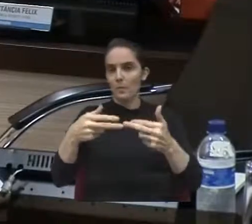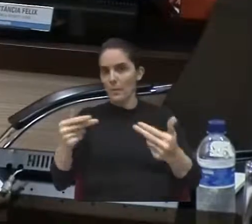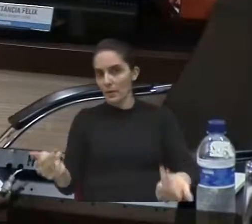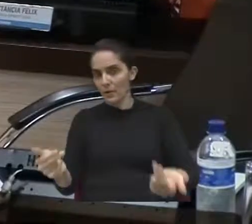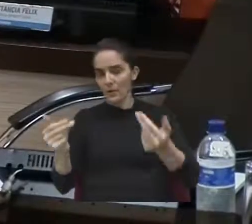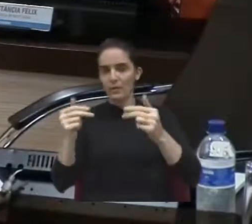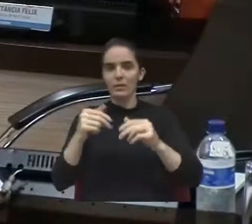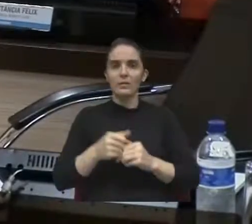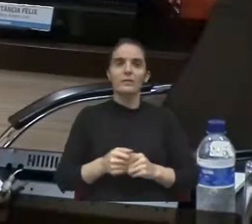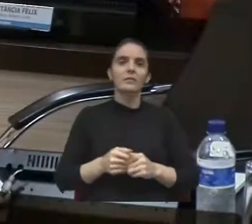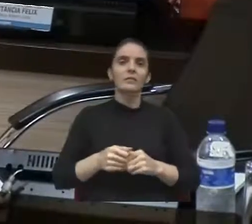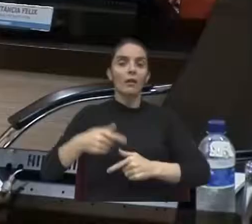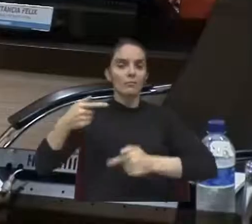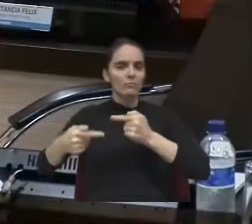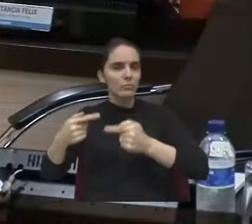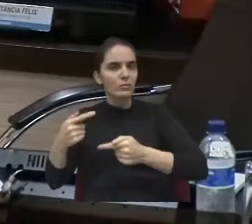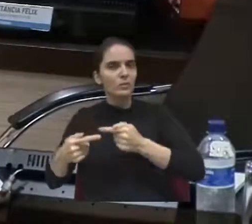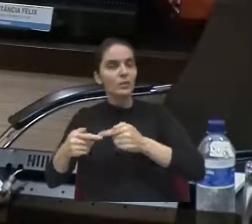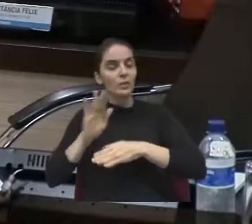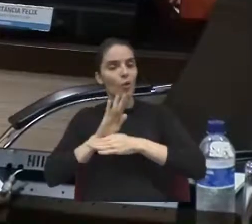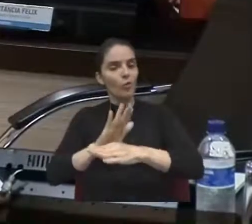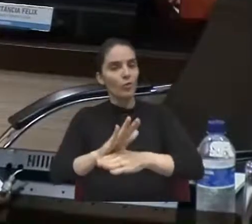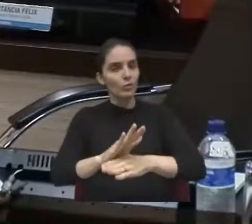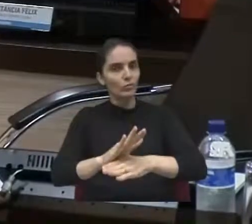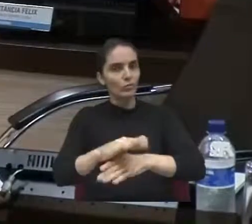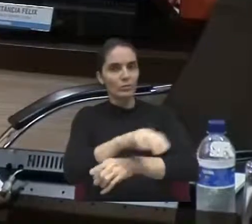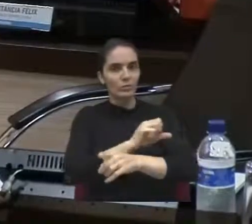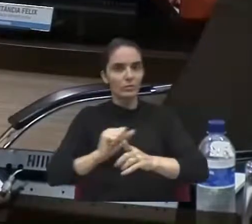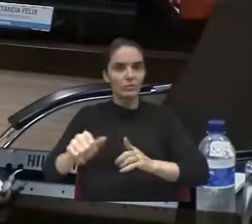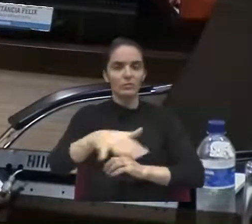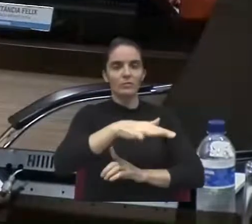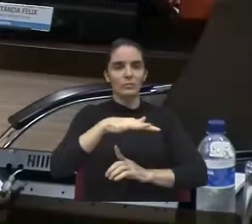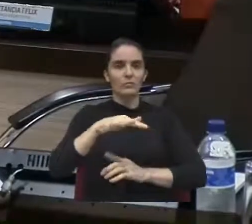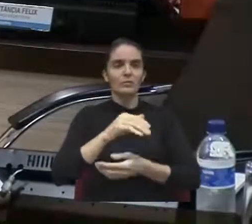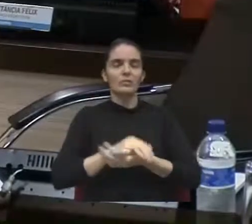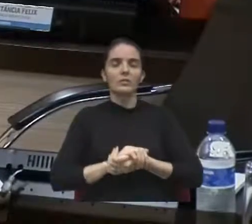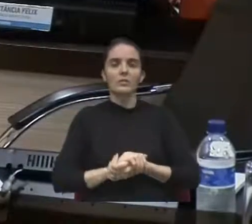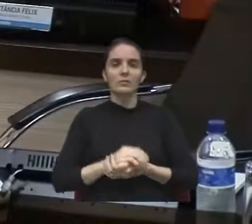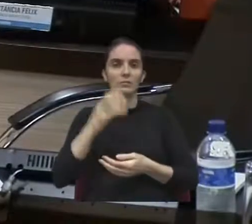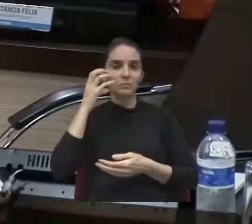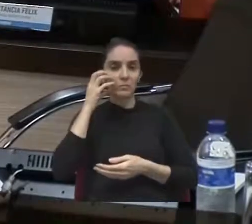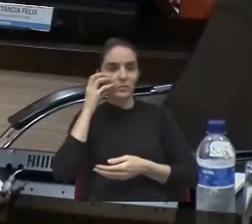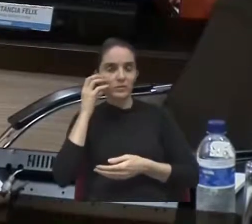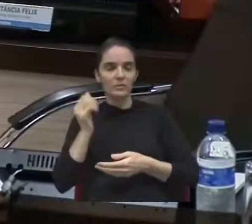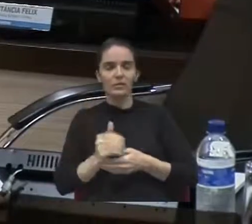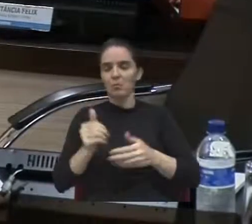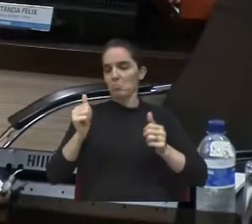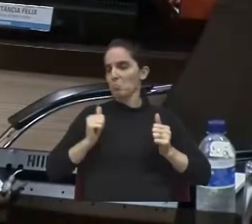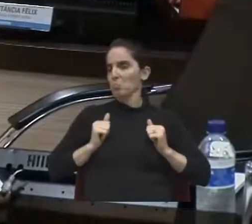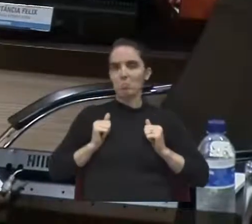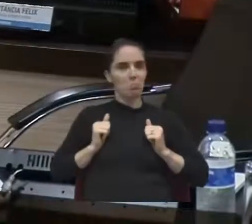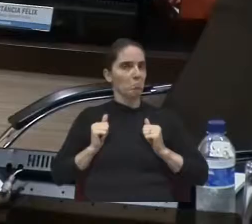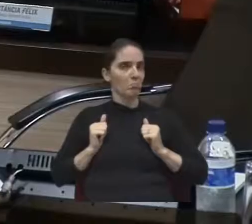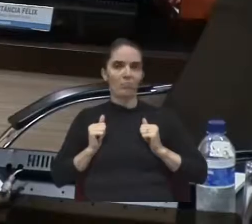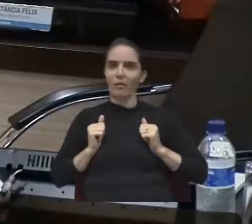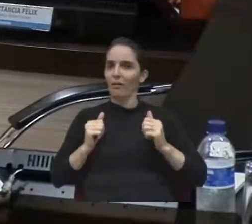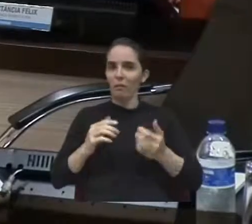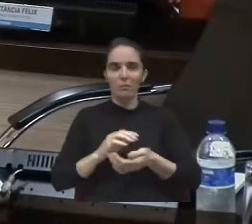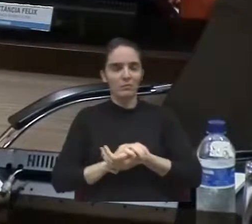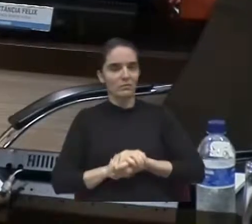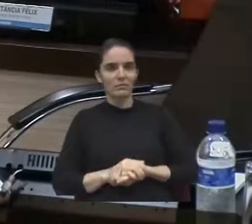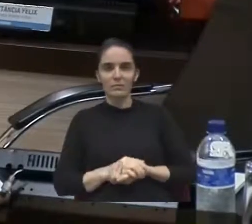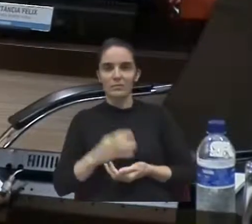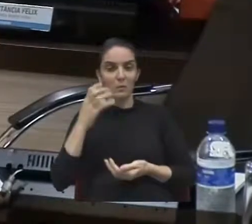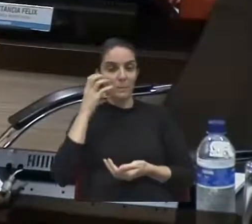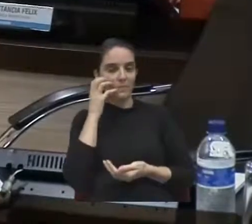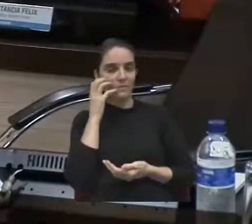nessa condição, a partir do momento que a gente vai para um pleito, a gente saiu da zona de conforto, né? Que a gente sai dessa zona de